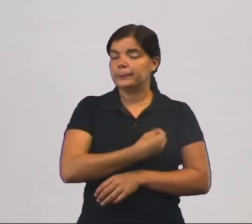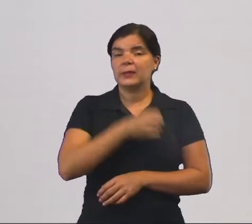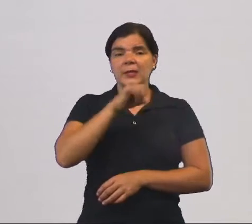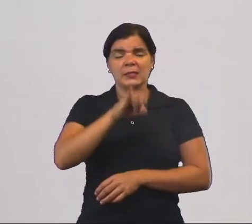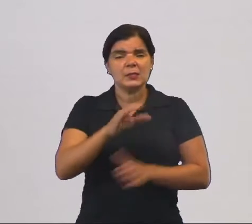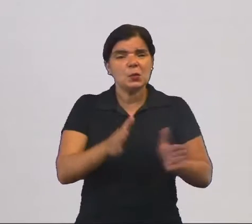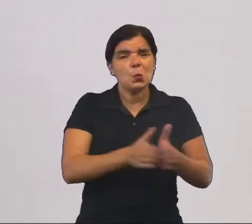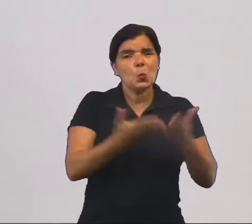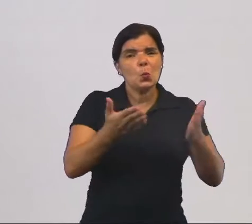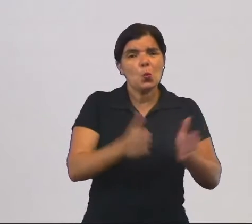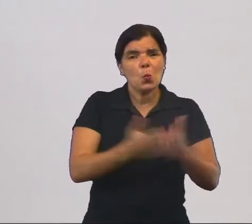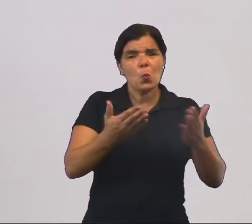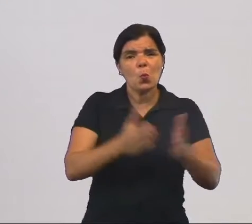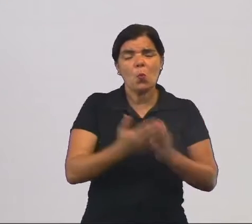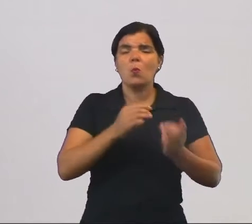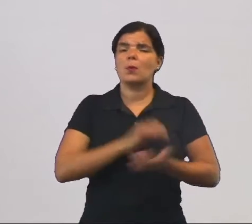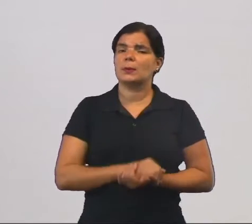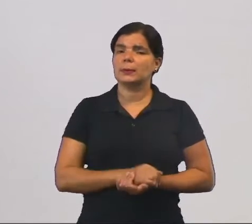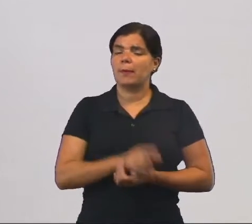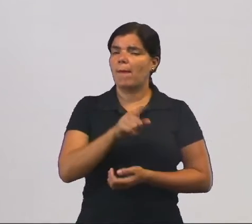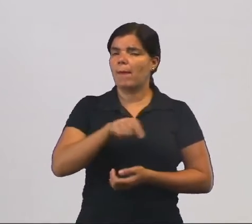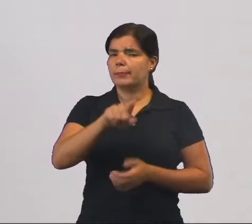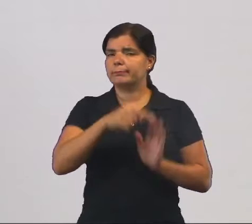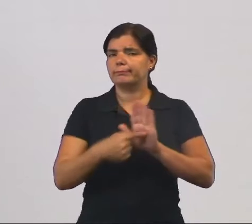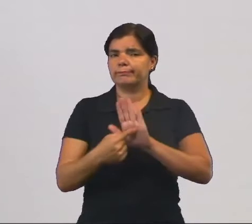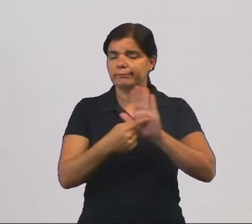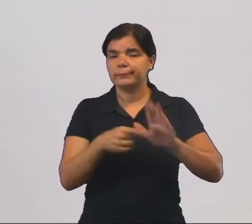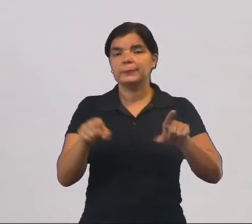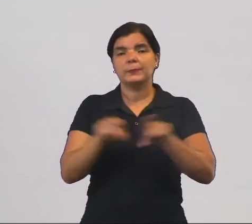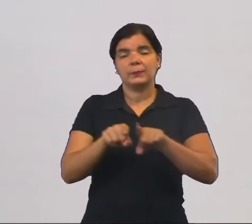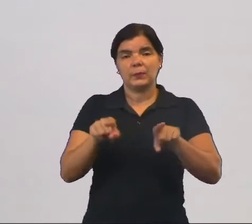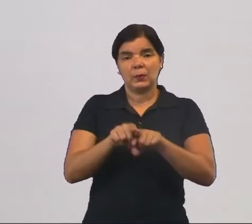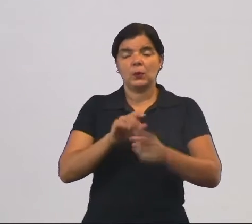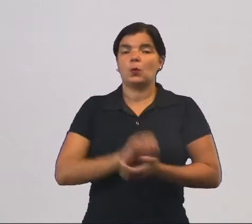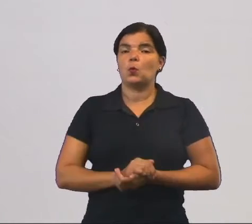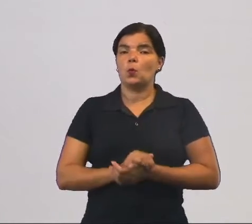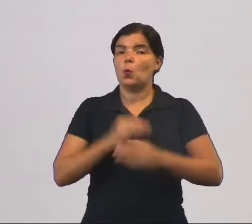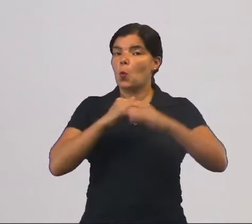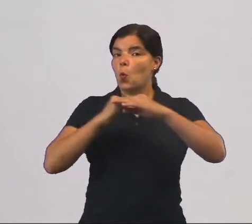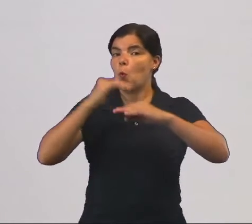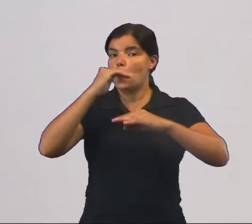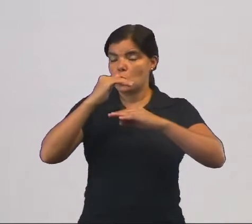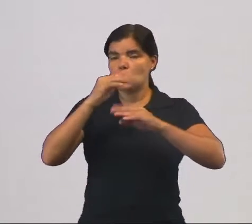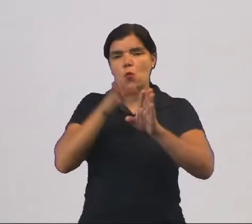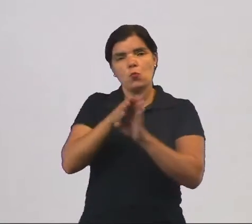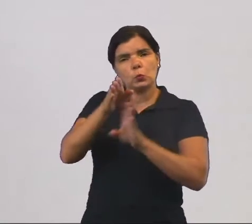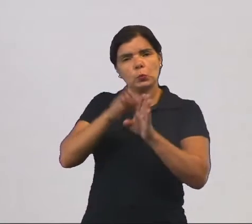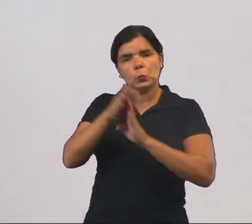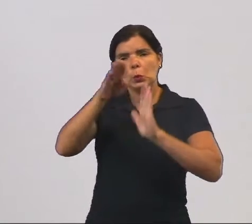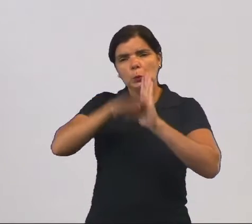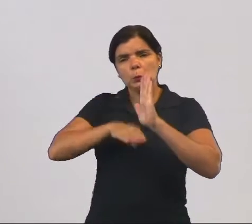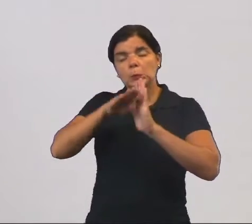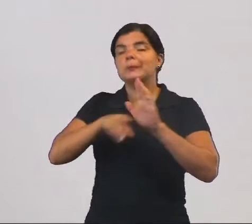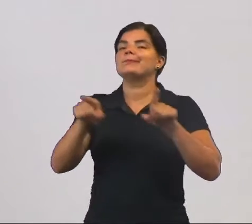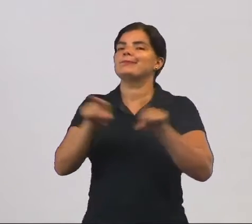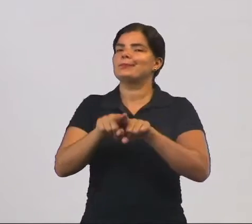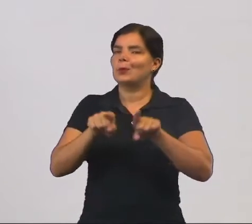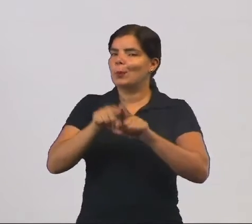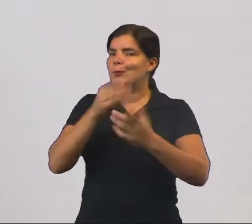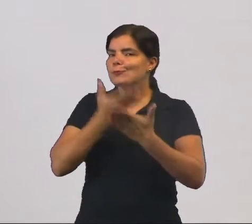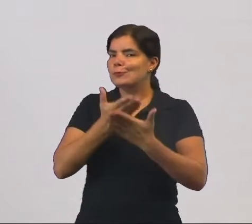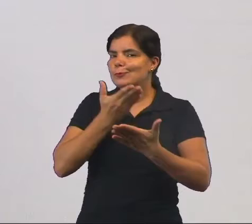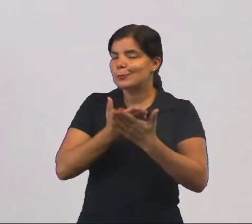for mais pobre, e aí eu queria dar um destaque também, quando o nível de instrução é mais baixo, isso também